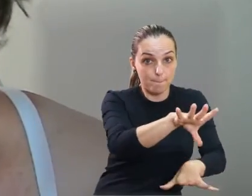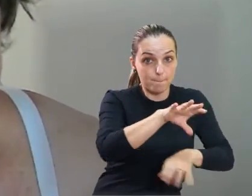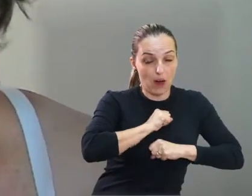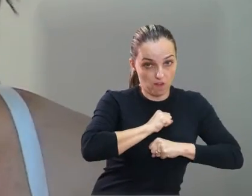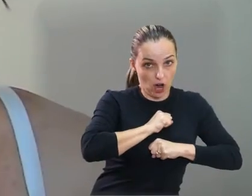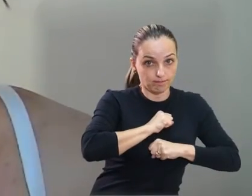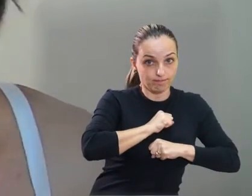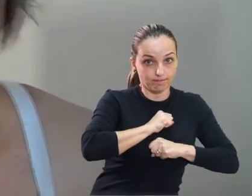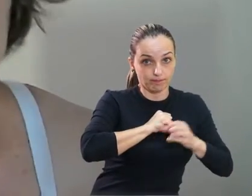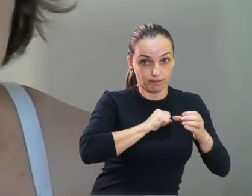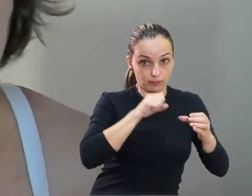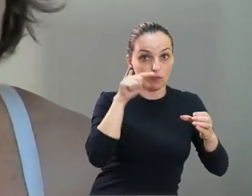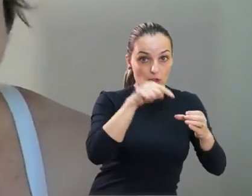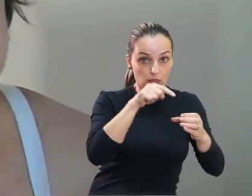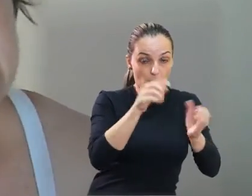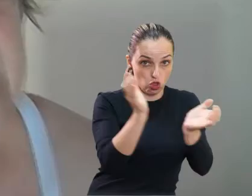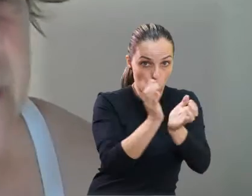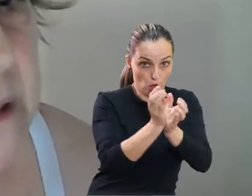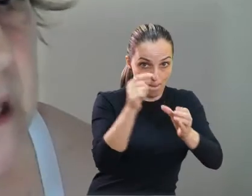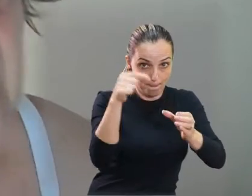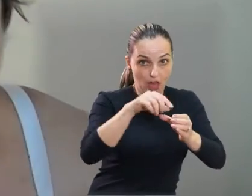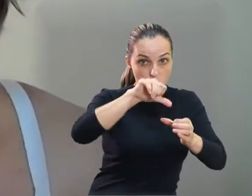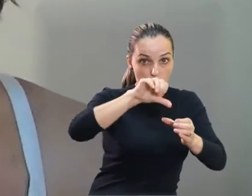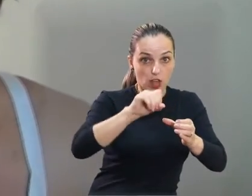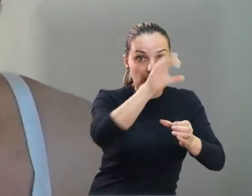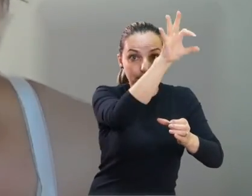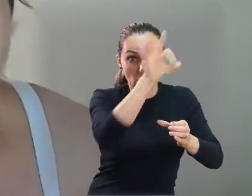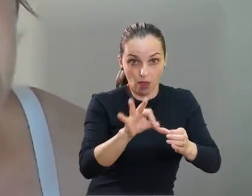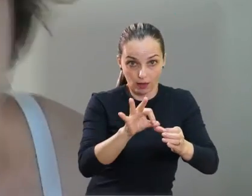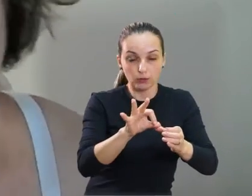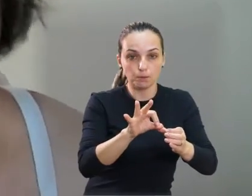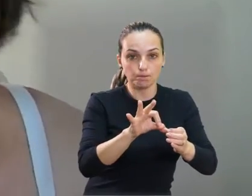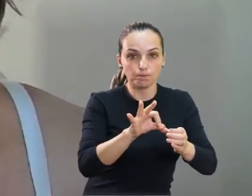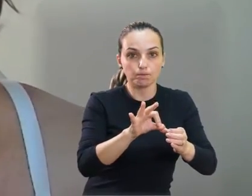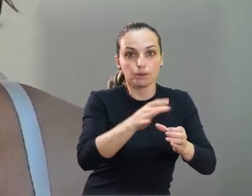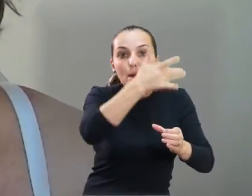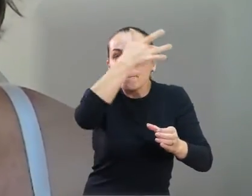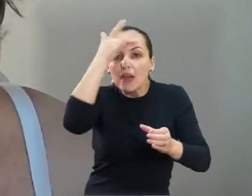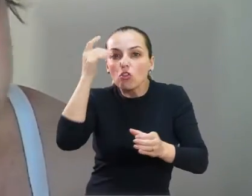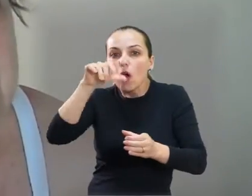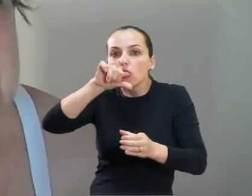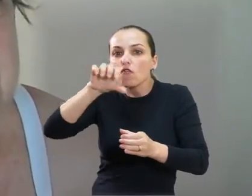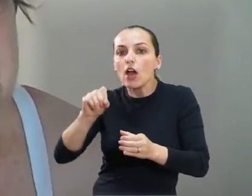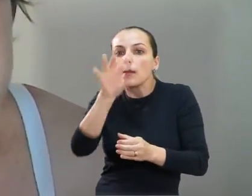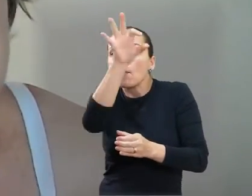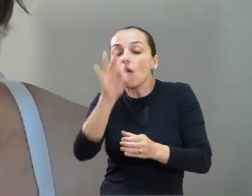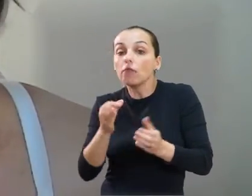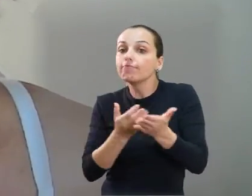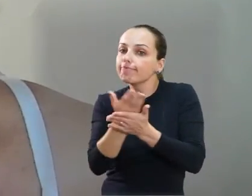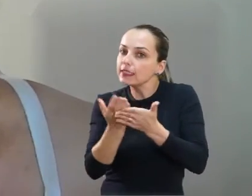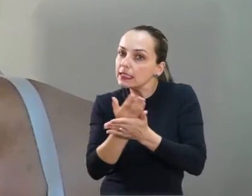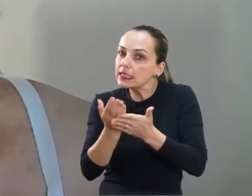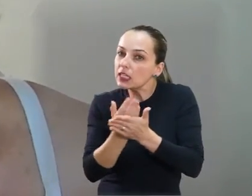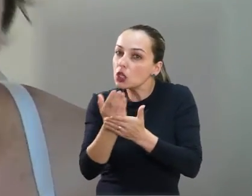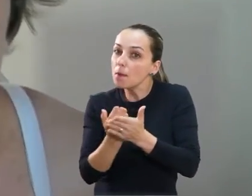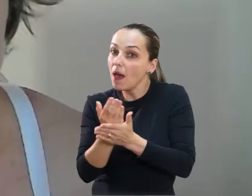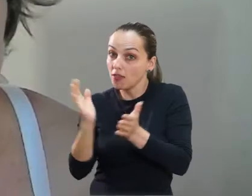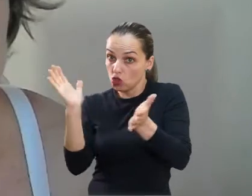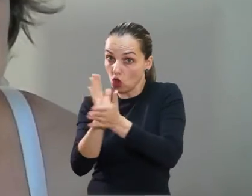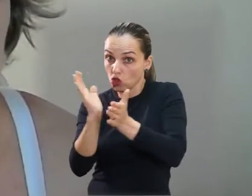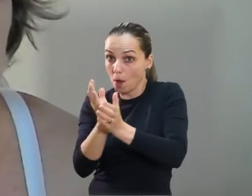portadores de HIV. Depois desses captados, tratar 90% deles. E